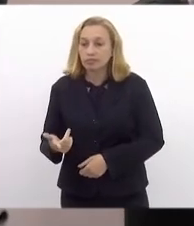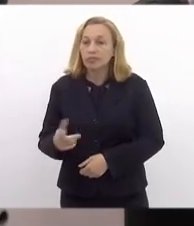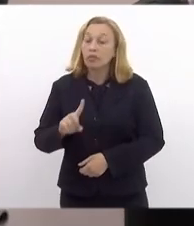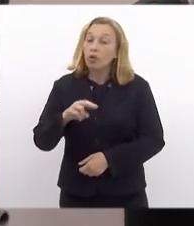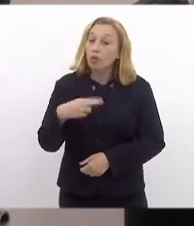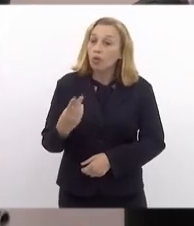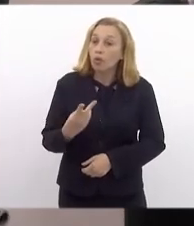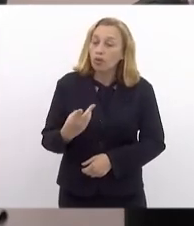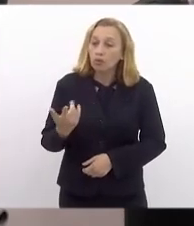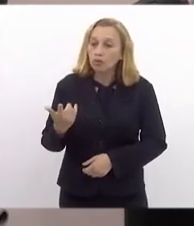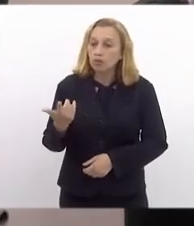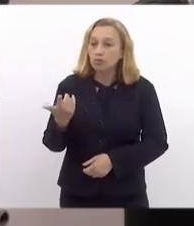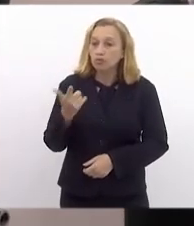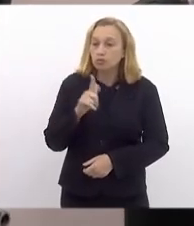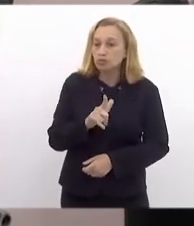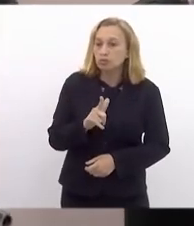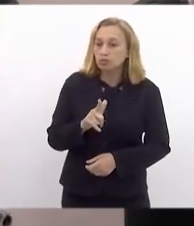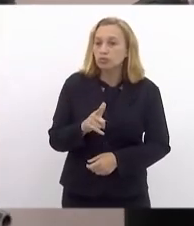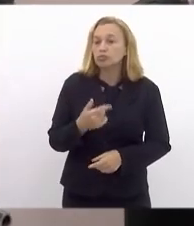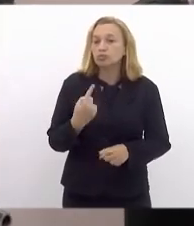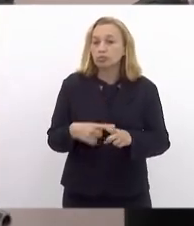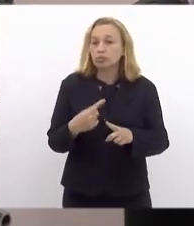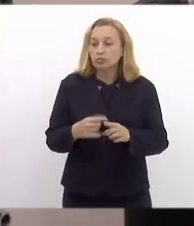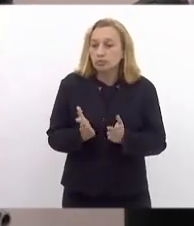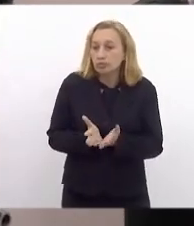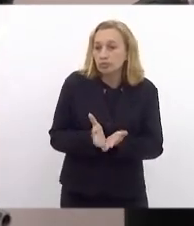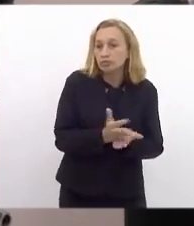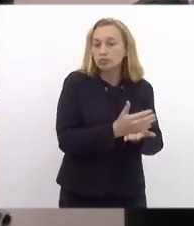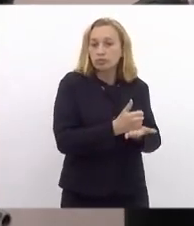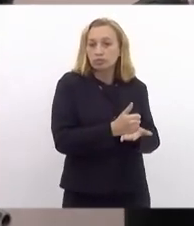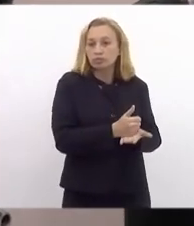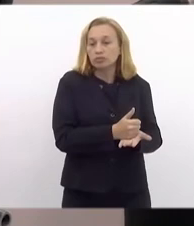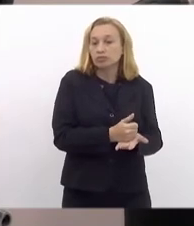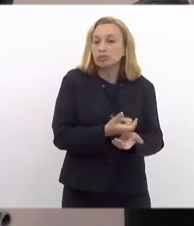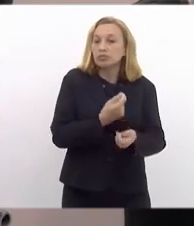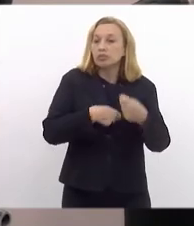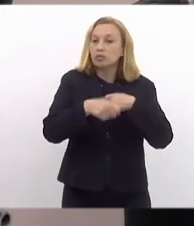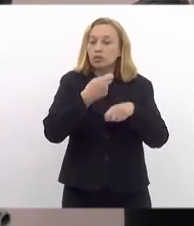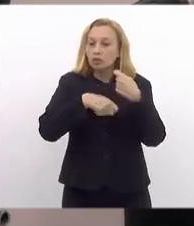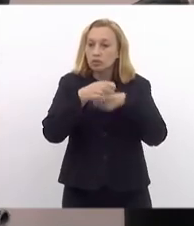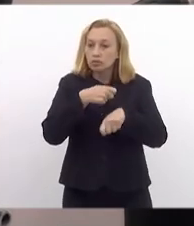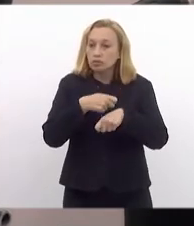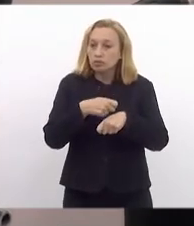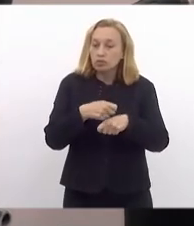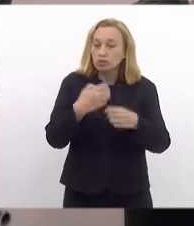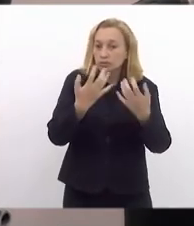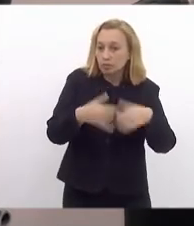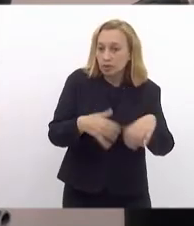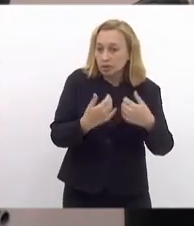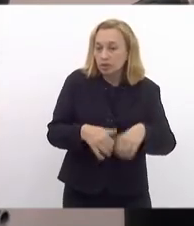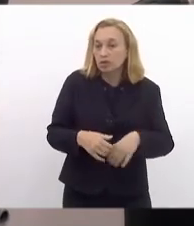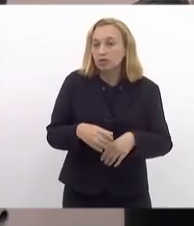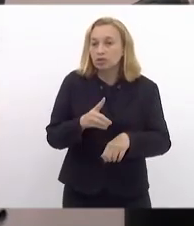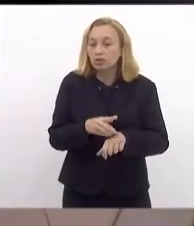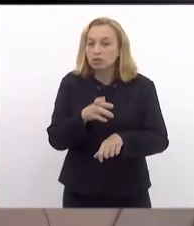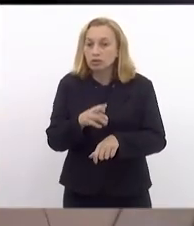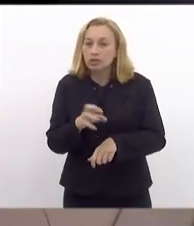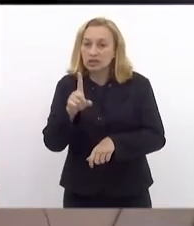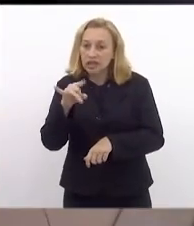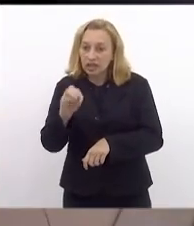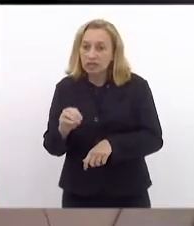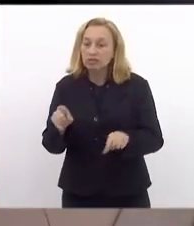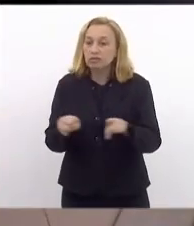ganho porque vai ter recuperação Econômica de de Petrópolis o doutor Celino também